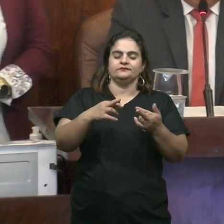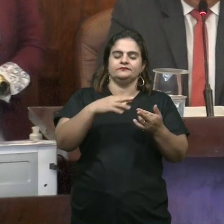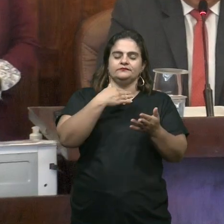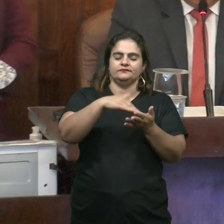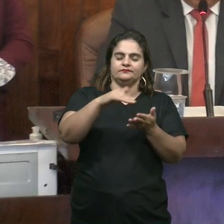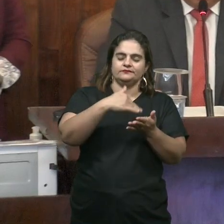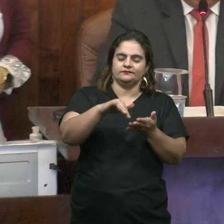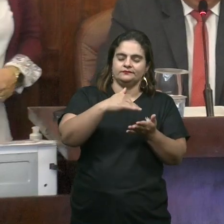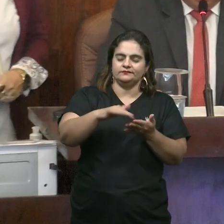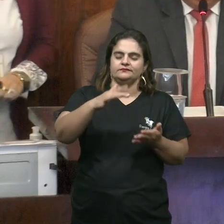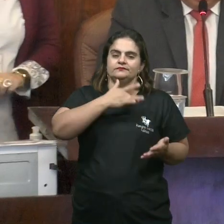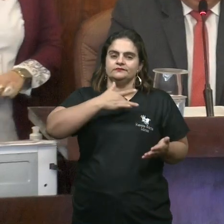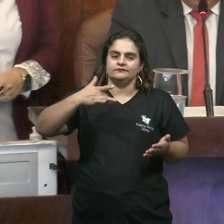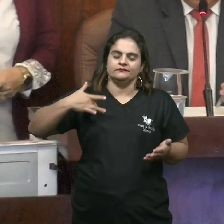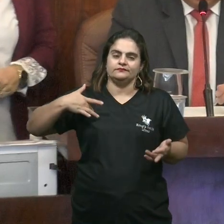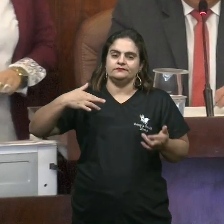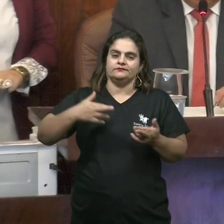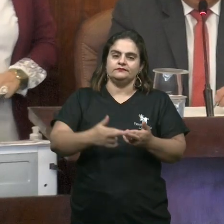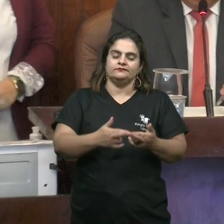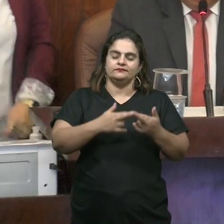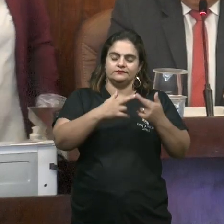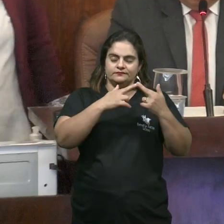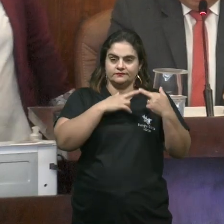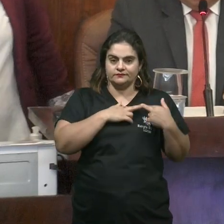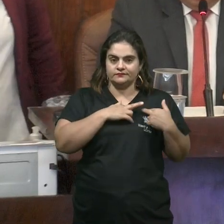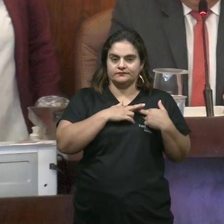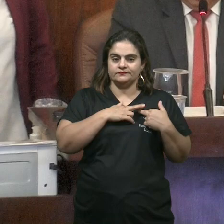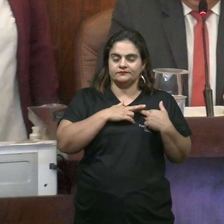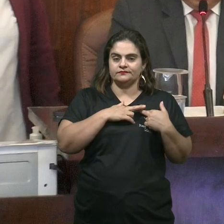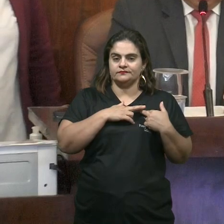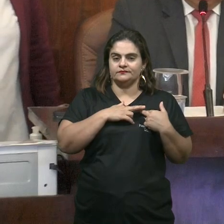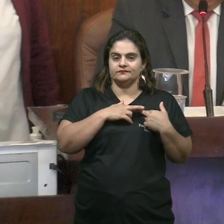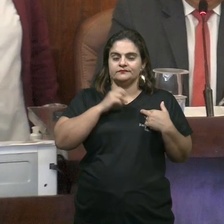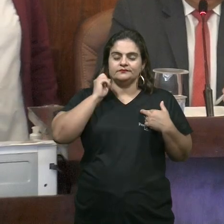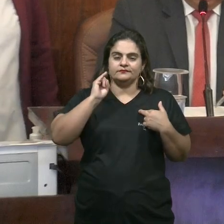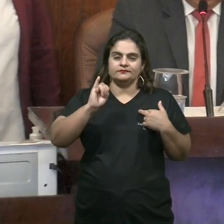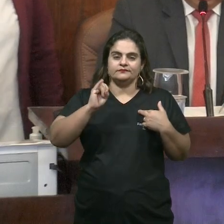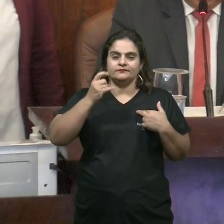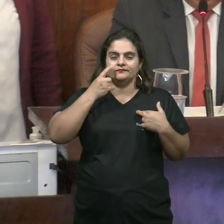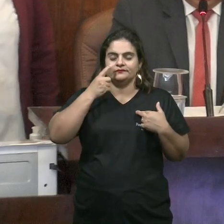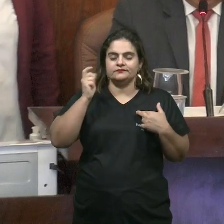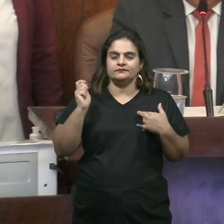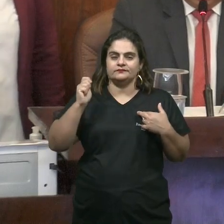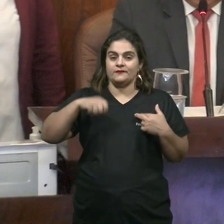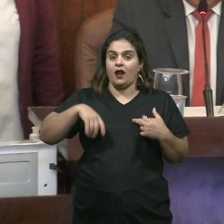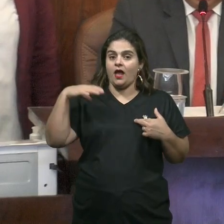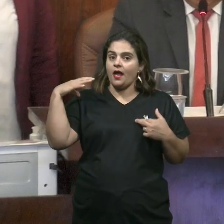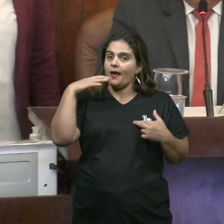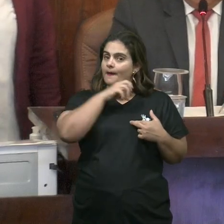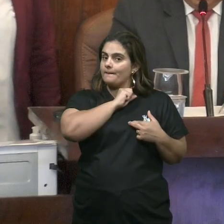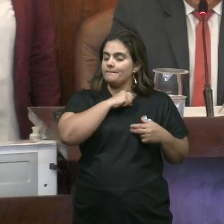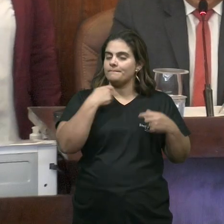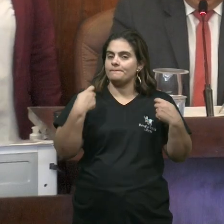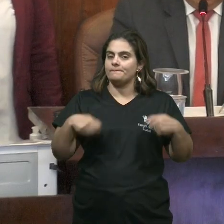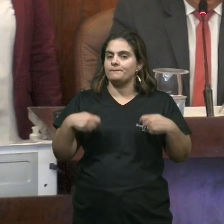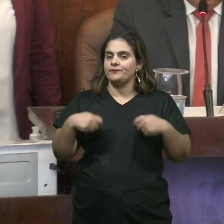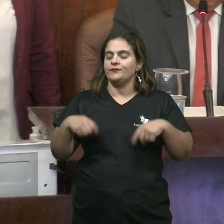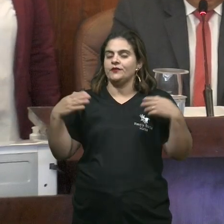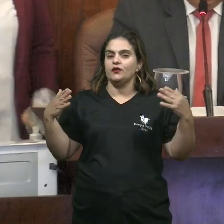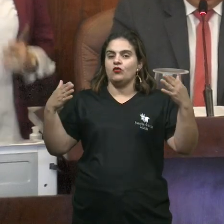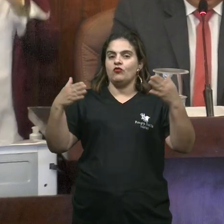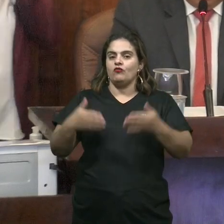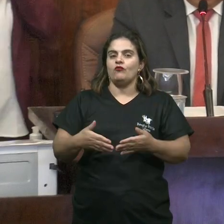Departamento Regional da Saúde, DRS IX, informar a viabilidade de se adotar providências em caráter de urgência, com a finalidade de